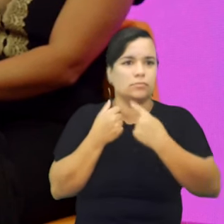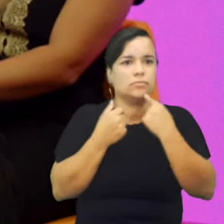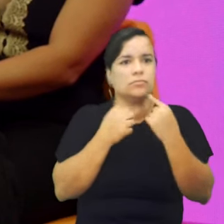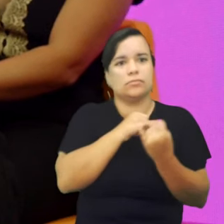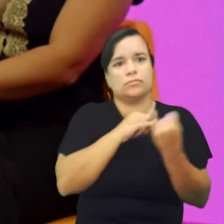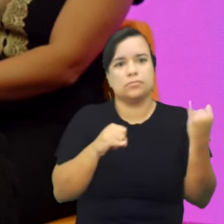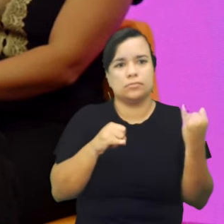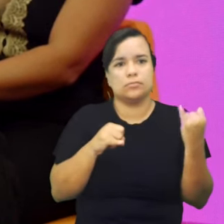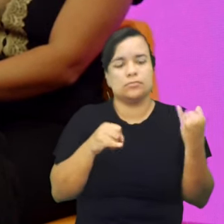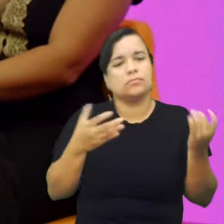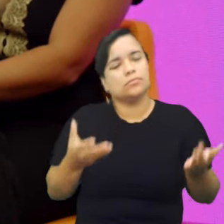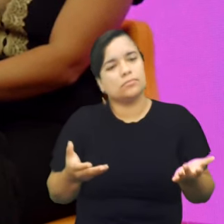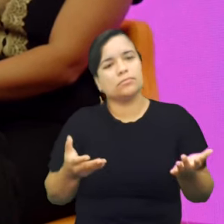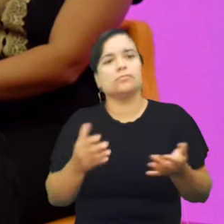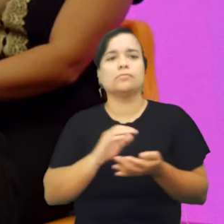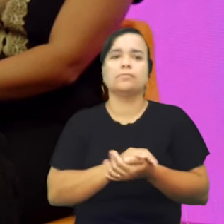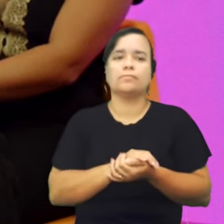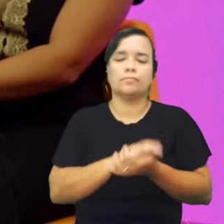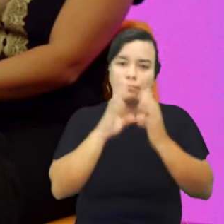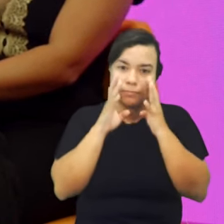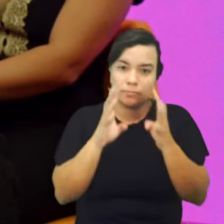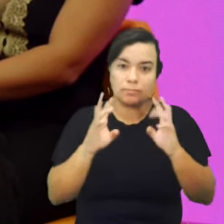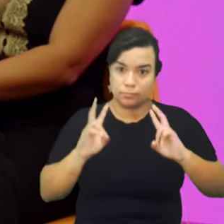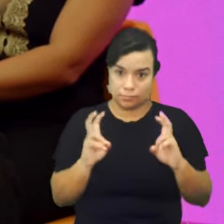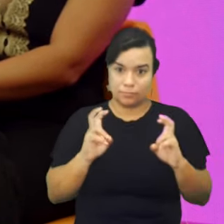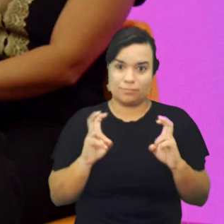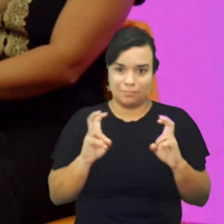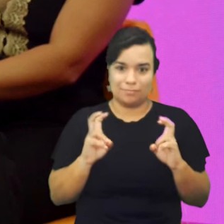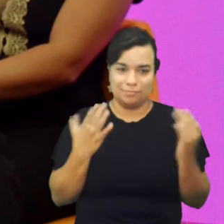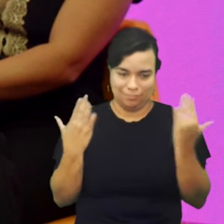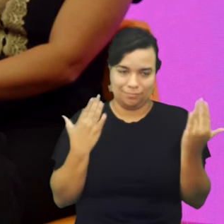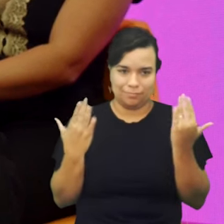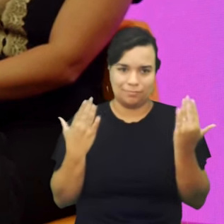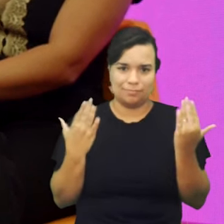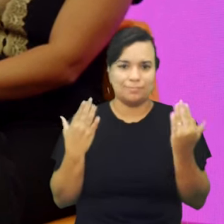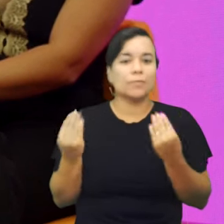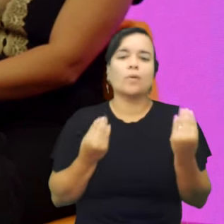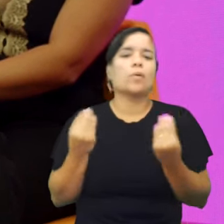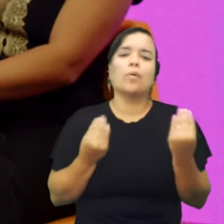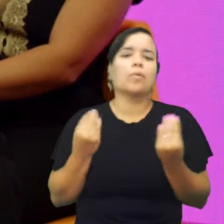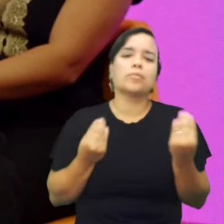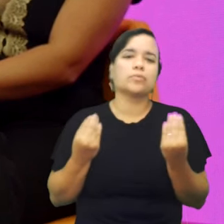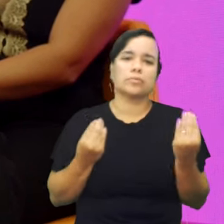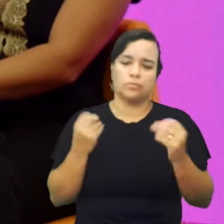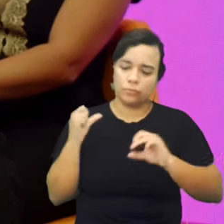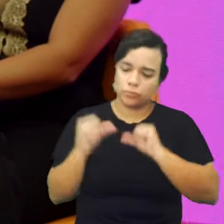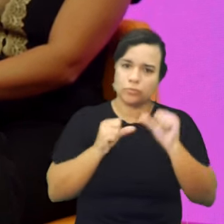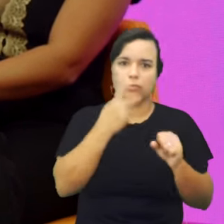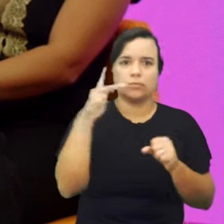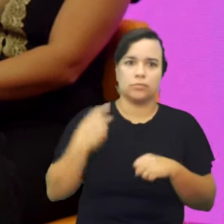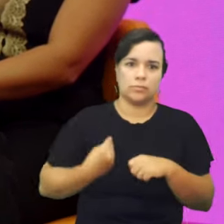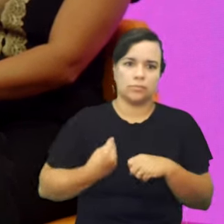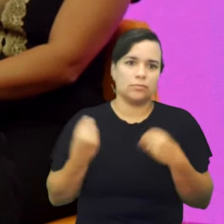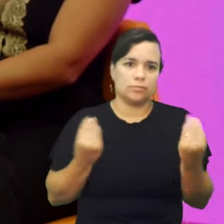1 hora e meia. Então, assim, olhando para esses números, né, a gente, como que está essa desconstrução na vida de